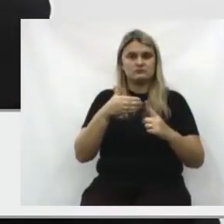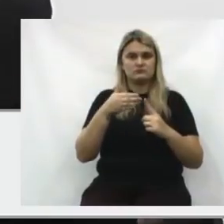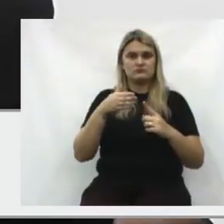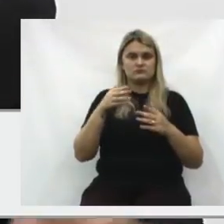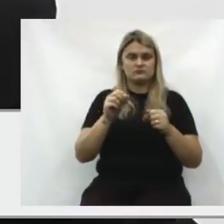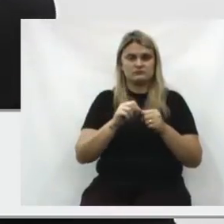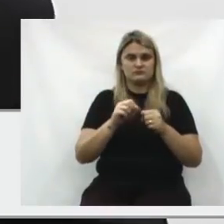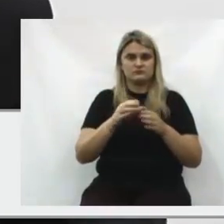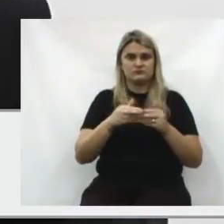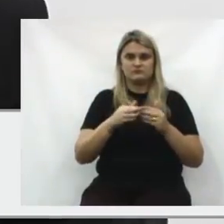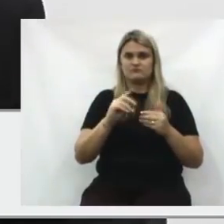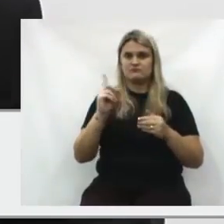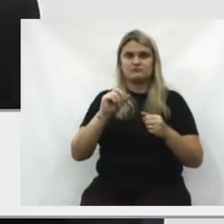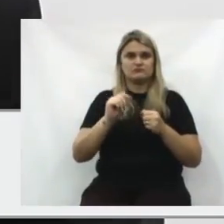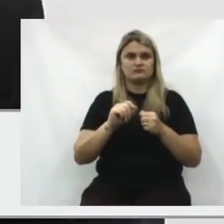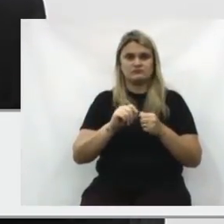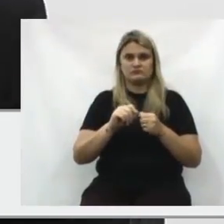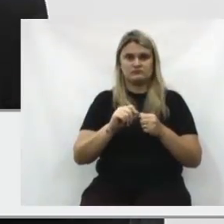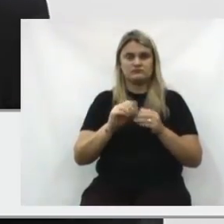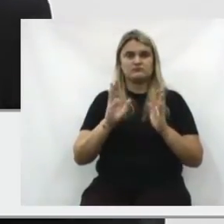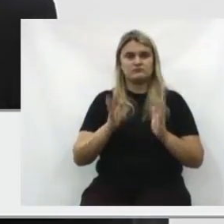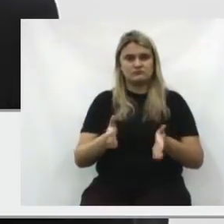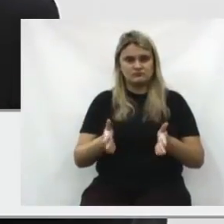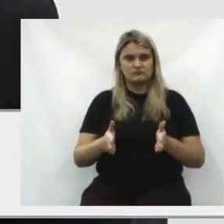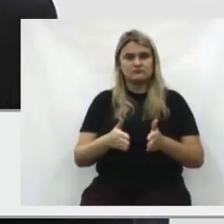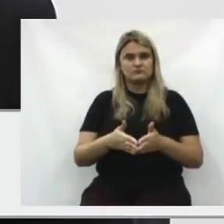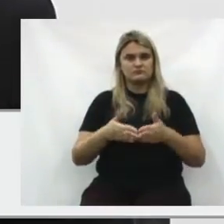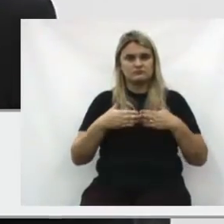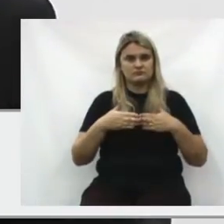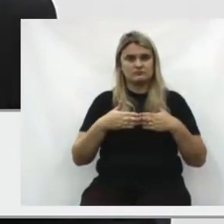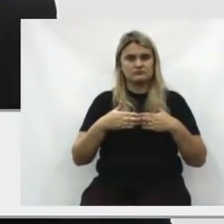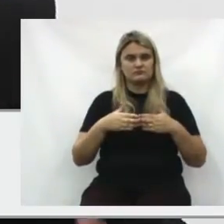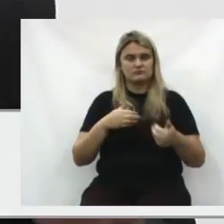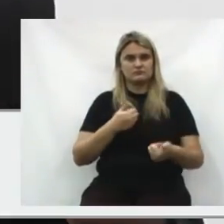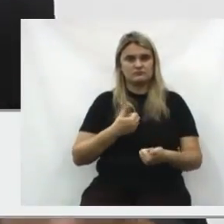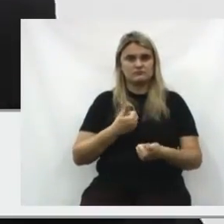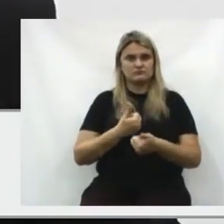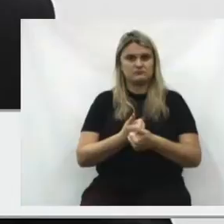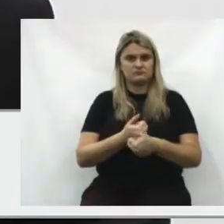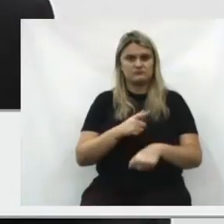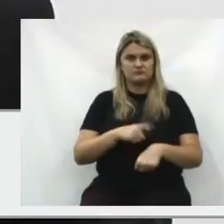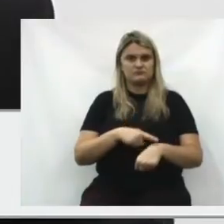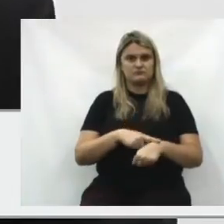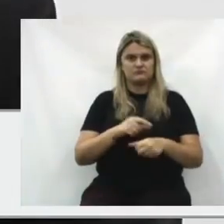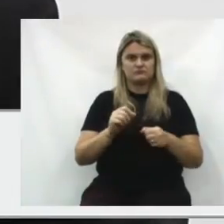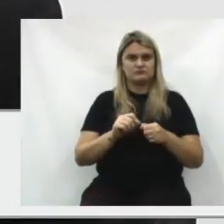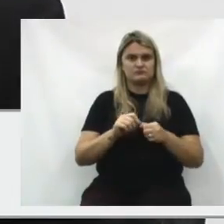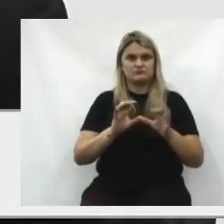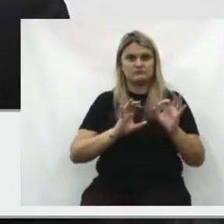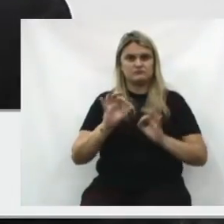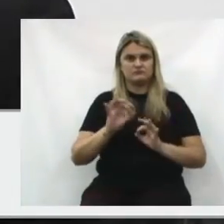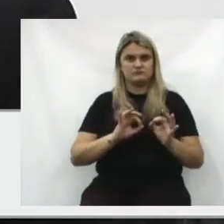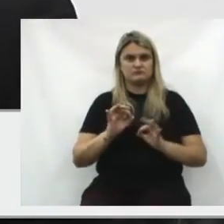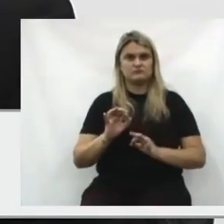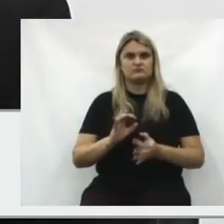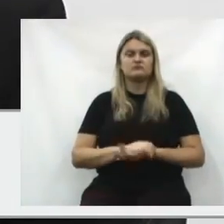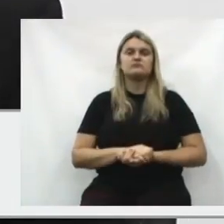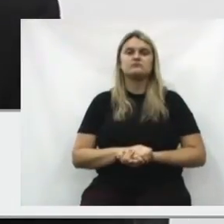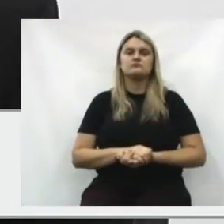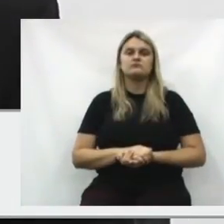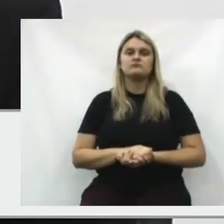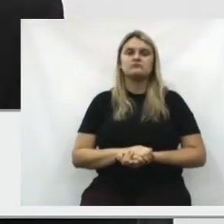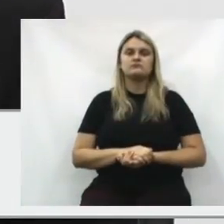mais acesso, para ter acesso a essa auditoria, não o fez, está pedindo agora, às vésperas da